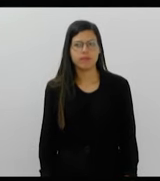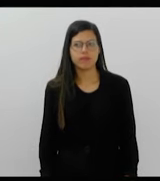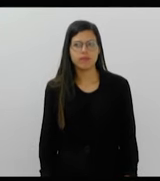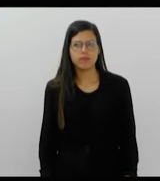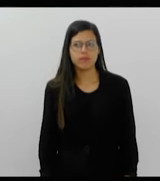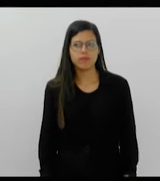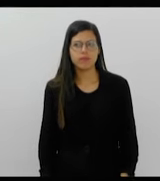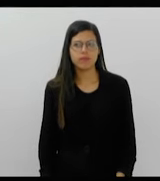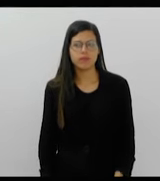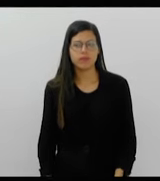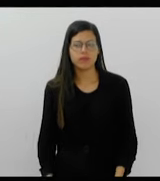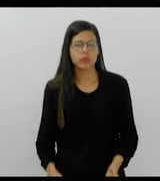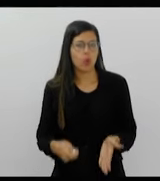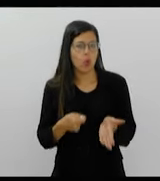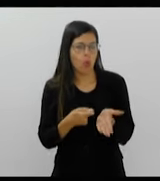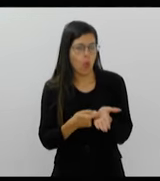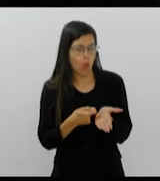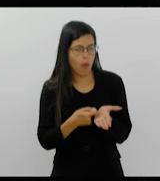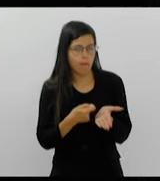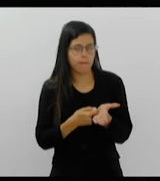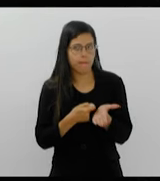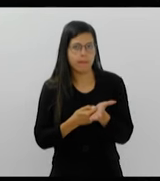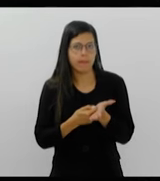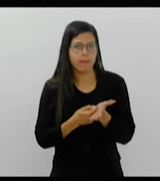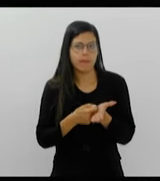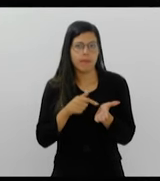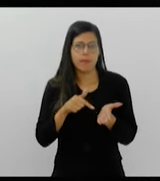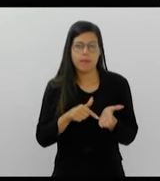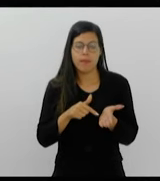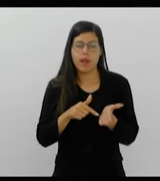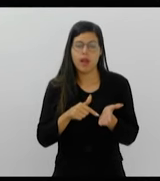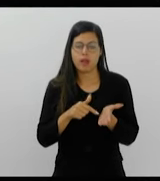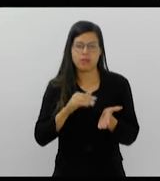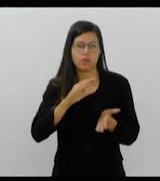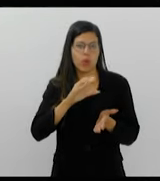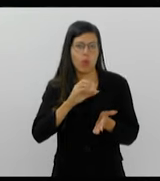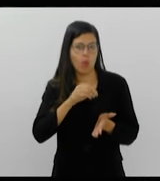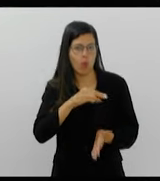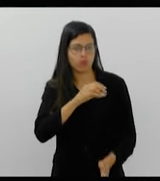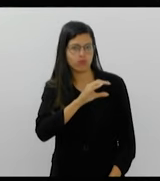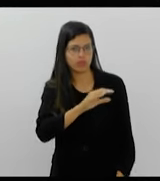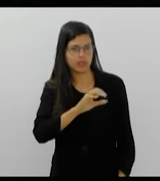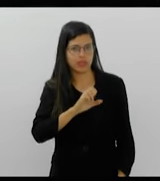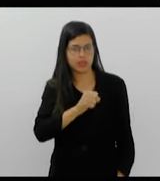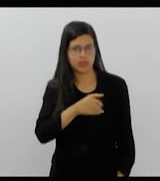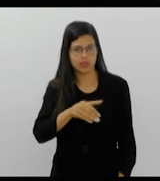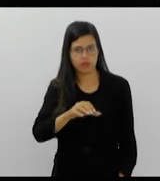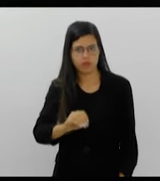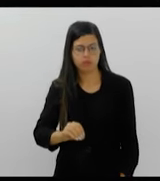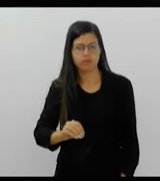cobrar outorga por tal concessão. E eu estava aqui